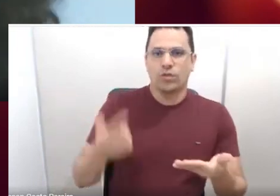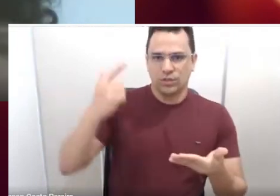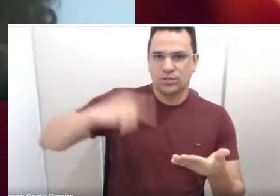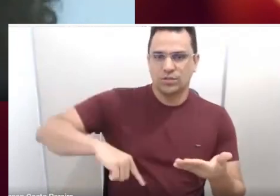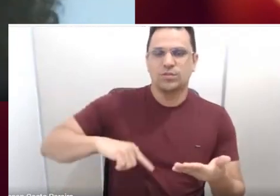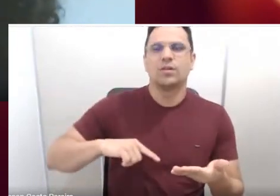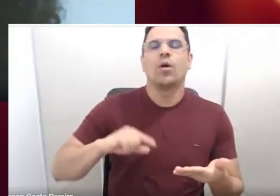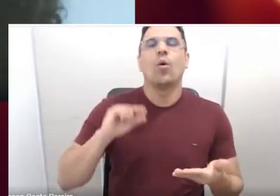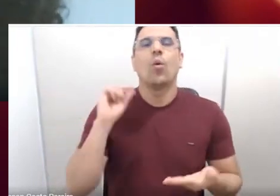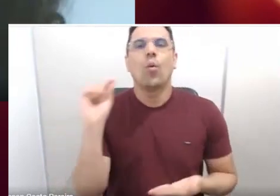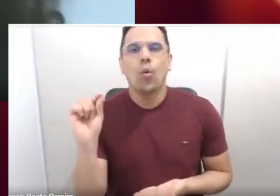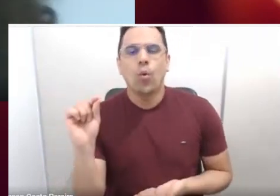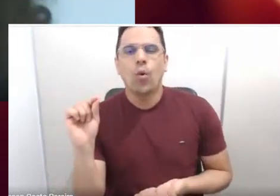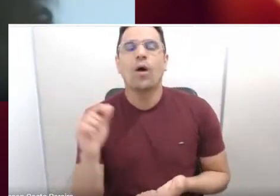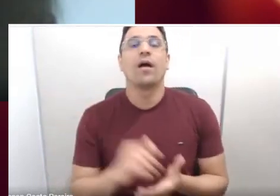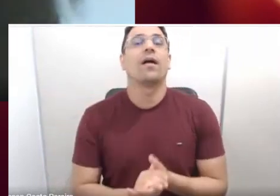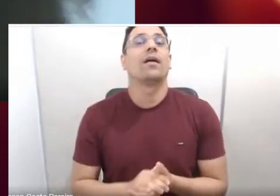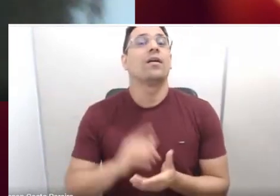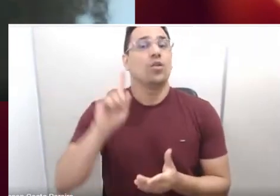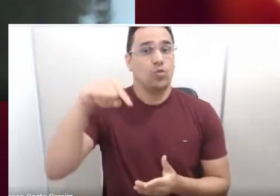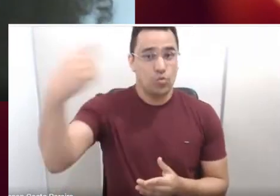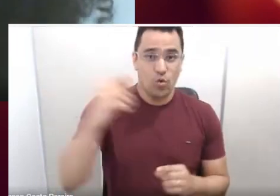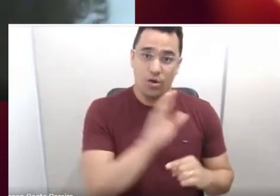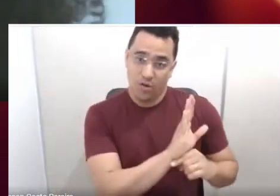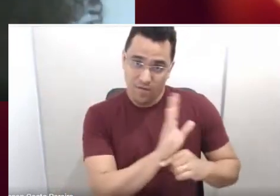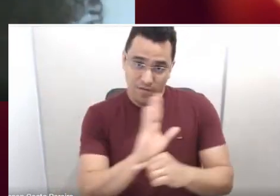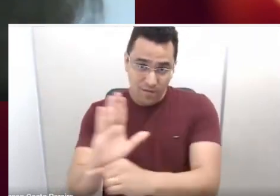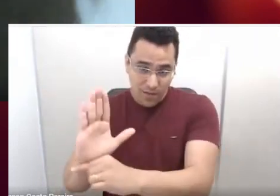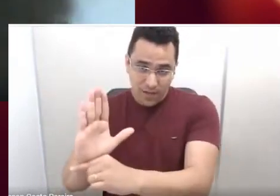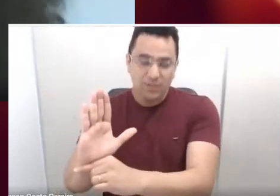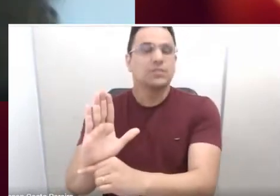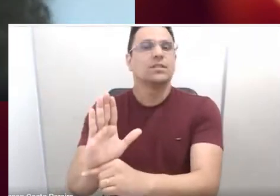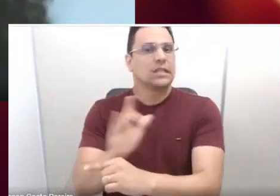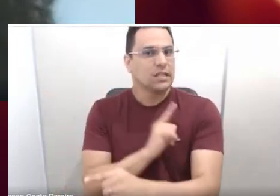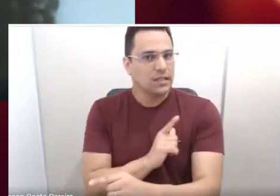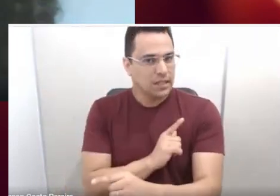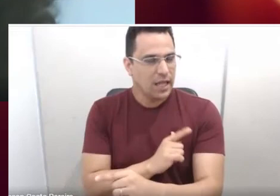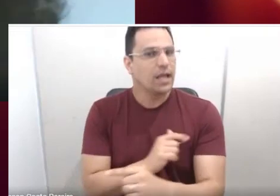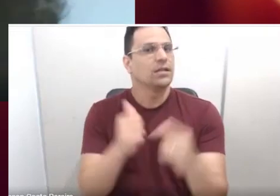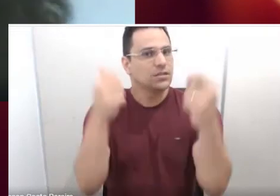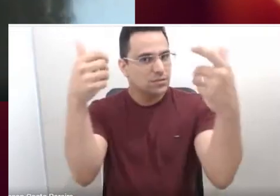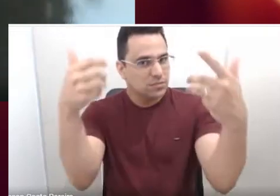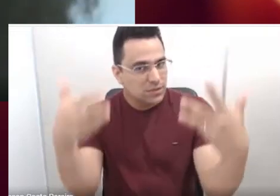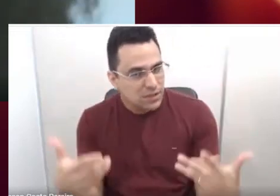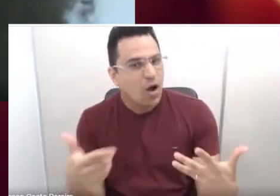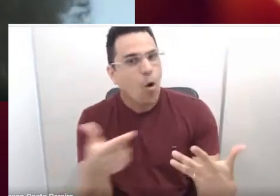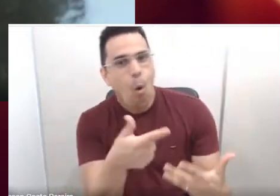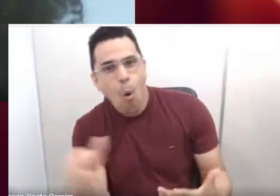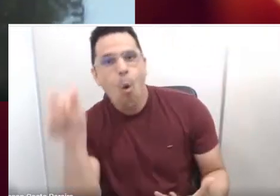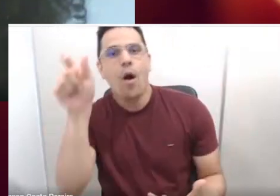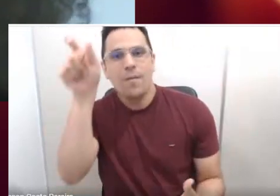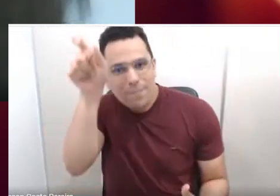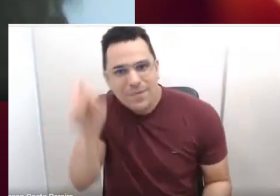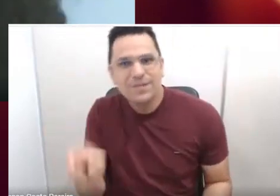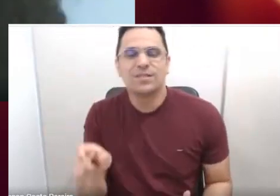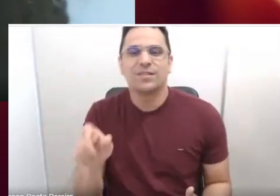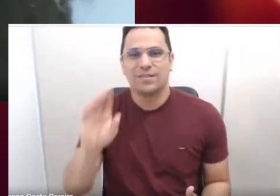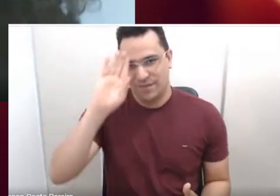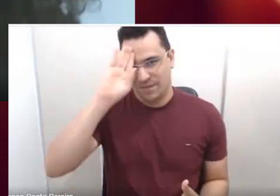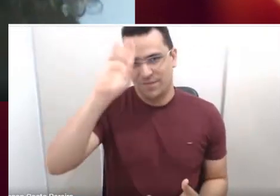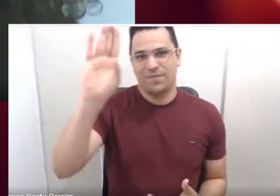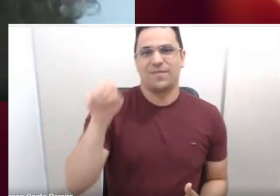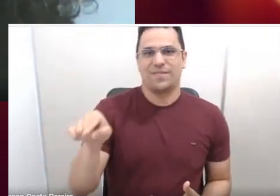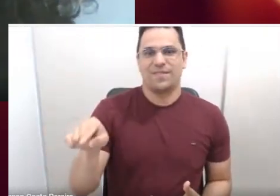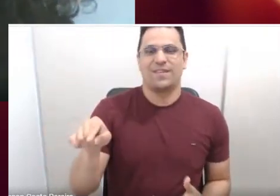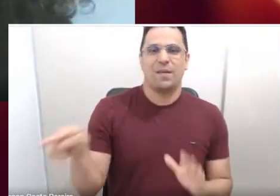estarem acompanhando os próximos vídeos, né? Que aí vai estar trazendo outros atores da nossa